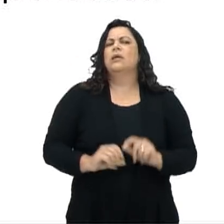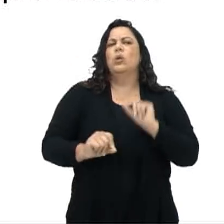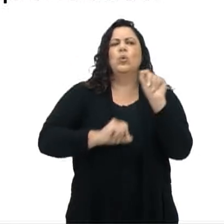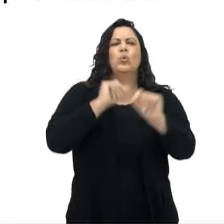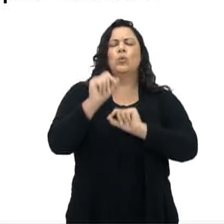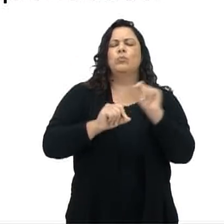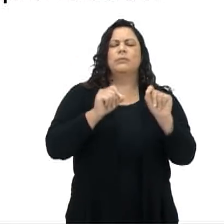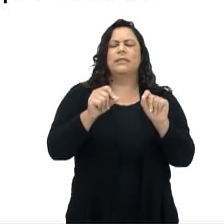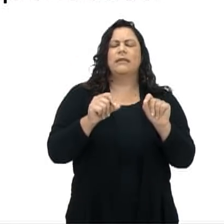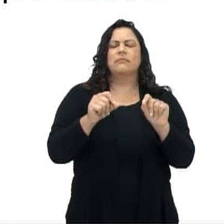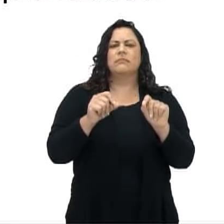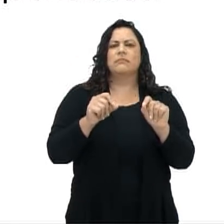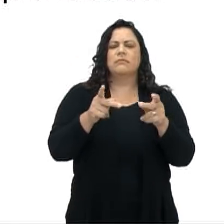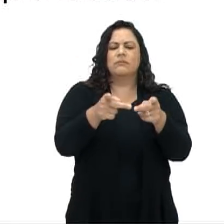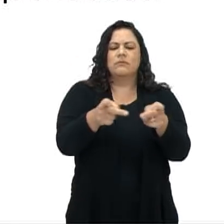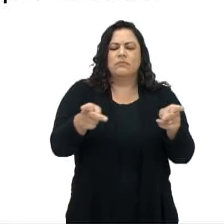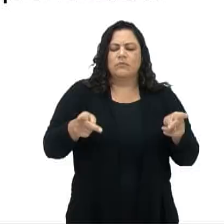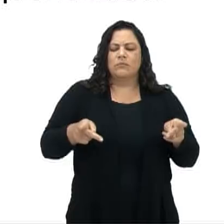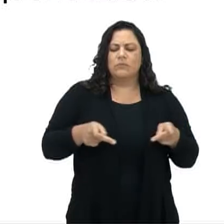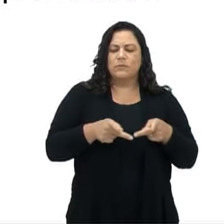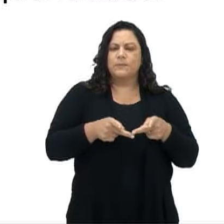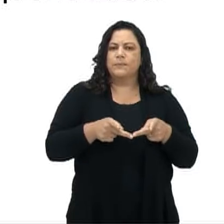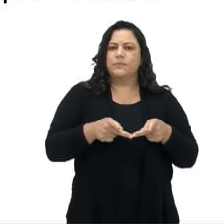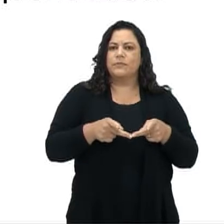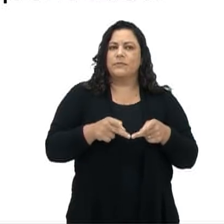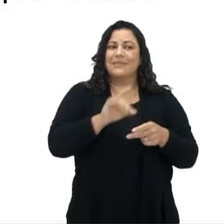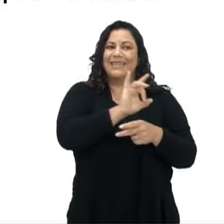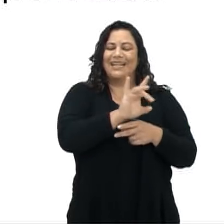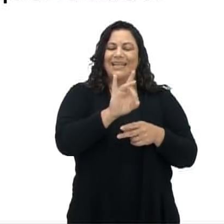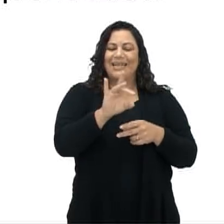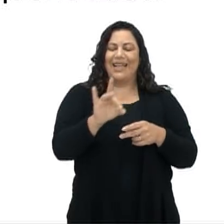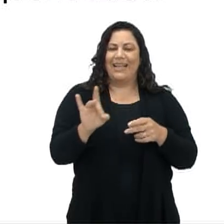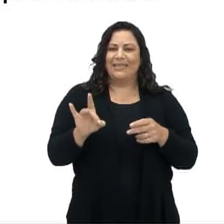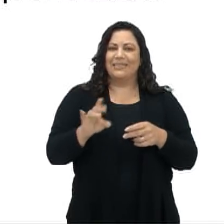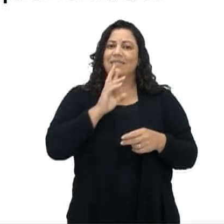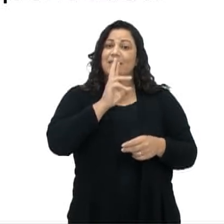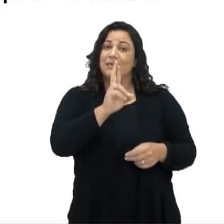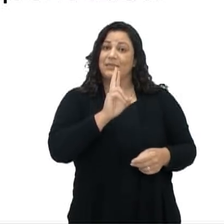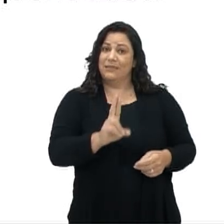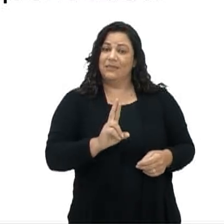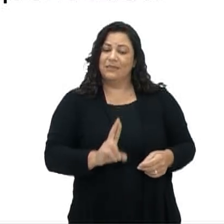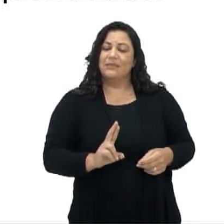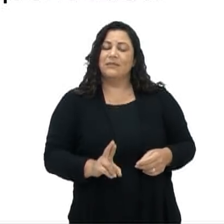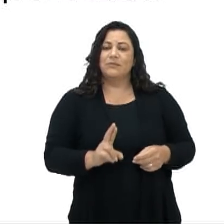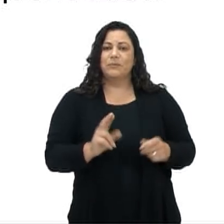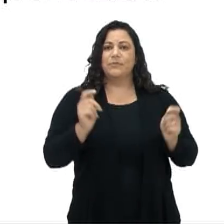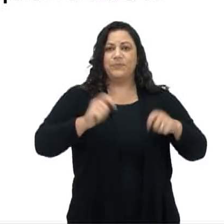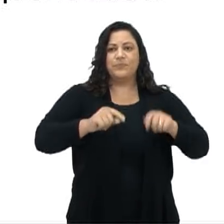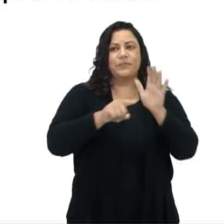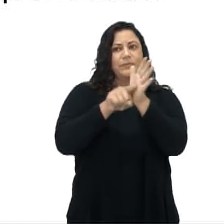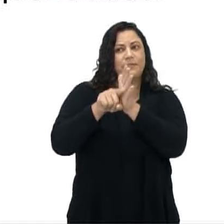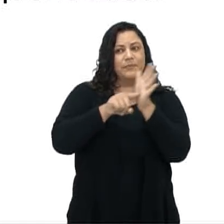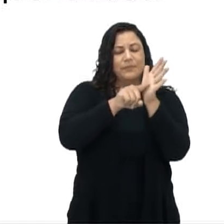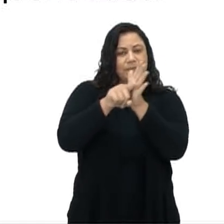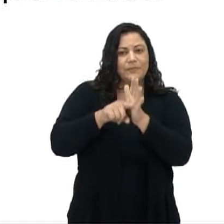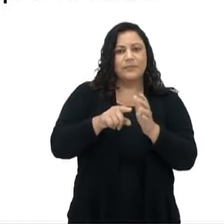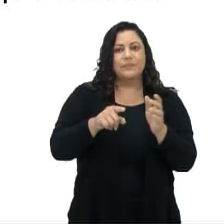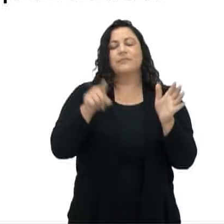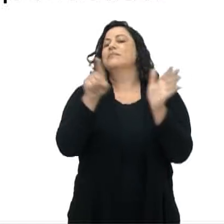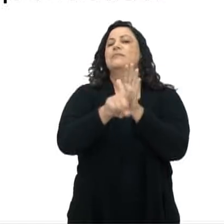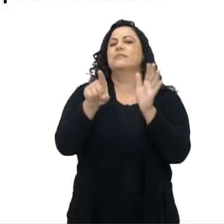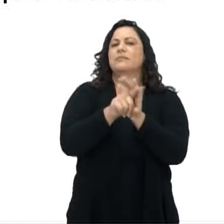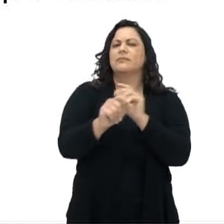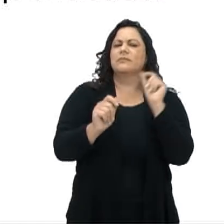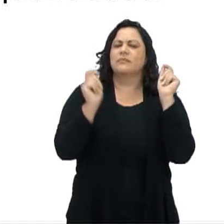setor? O gráfico de setor funciona assim, ó. Cada grupo de respostas que foi obtida na pesquisa vai fazer parte de um